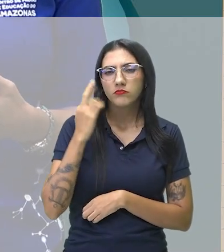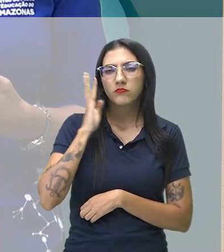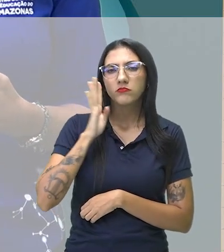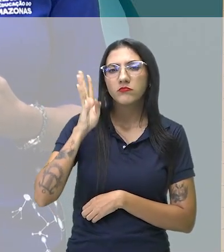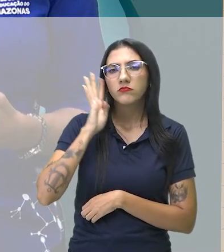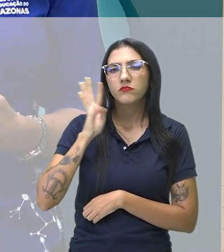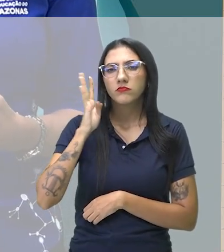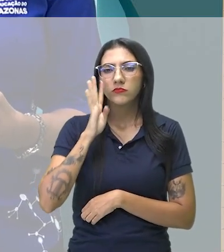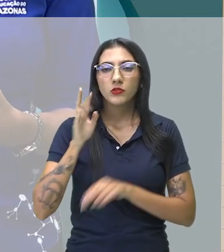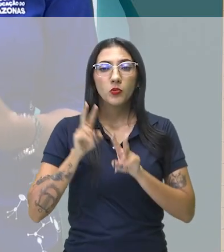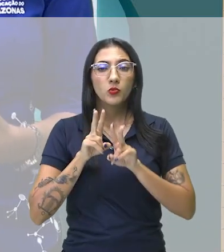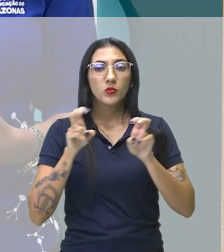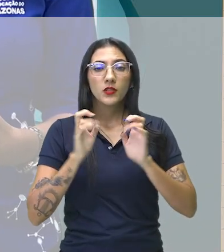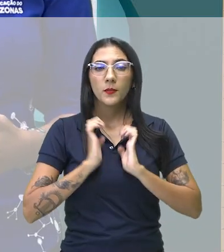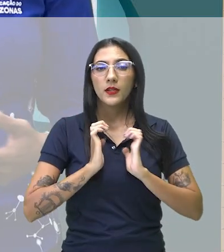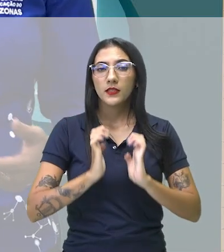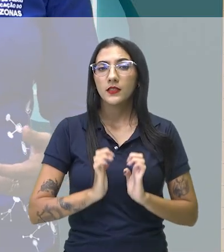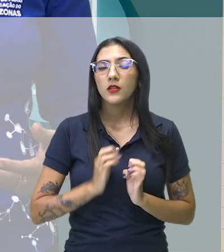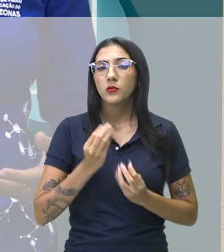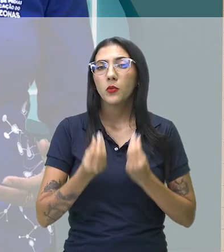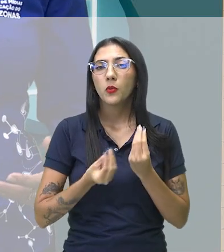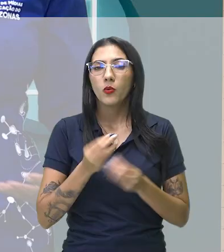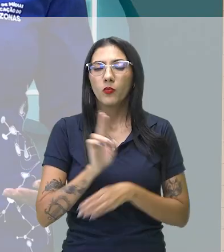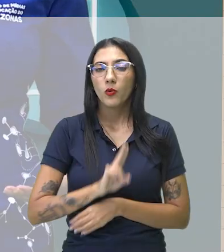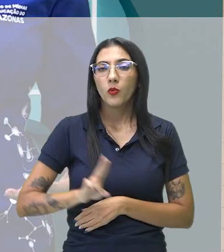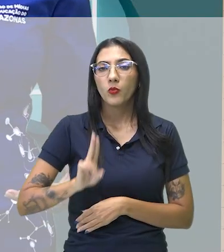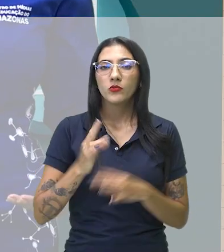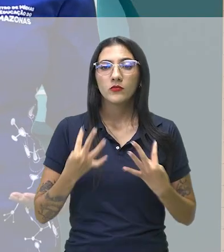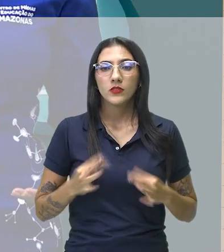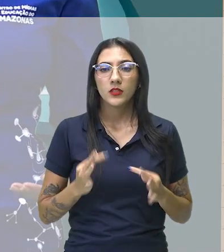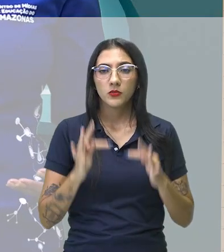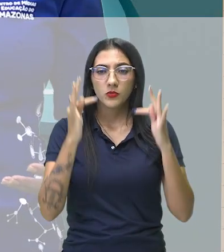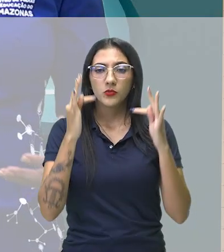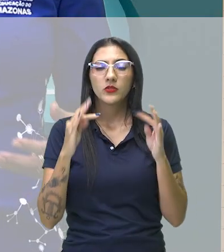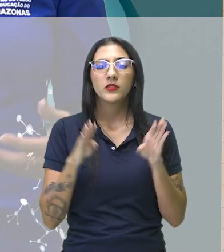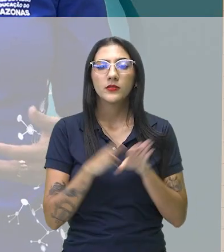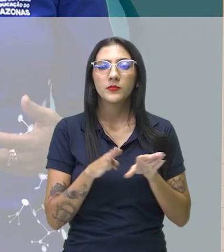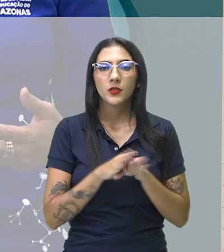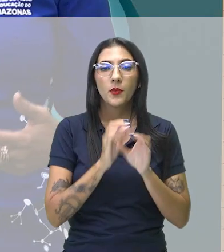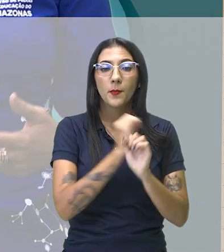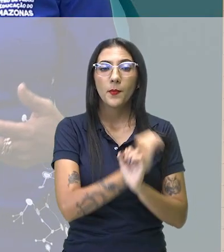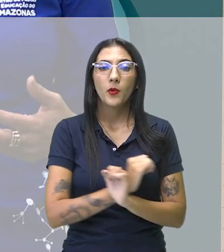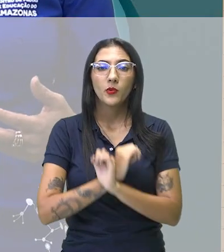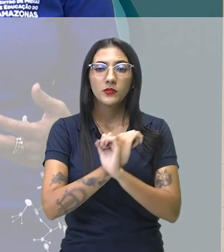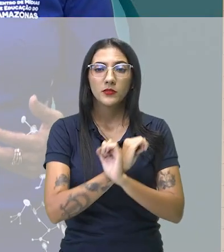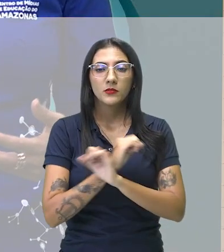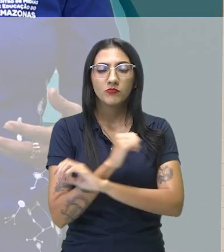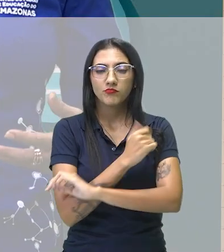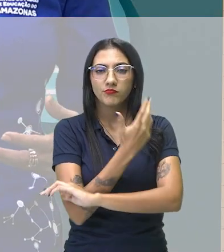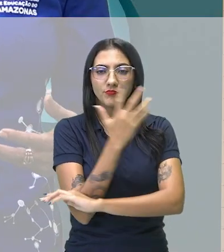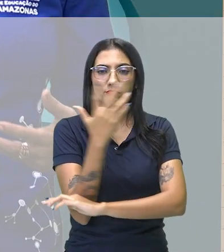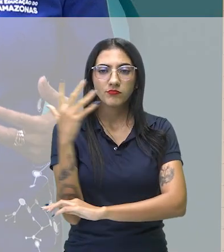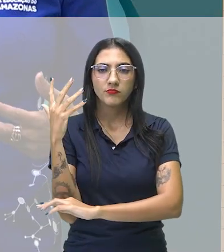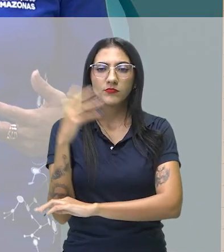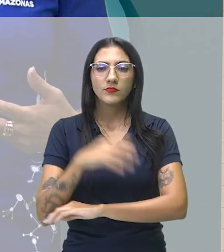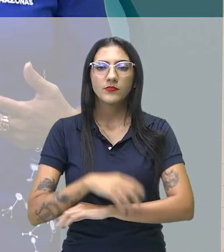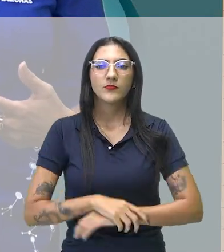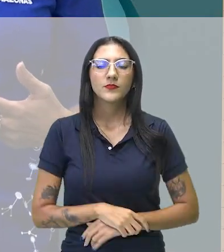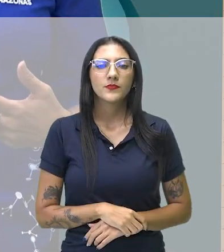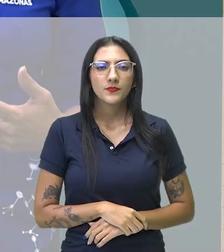reflexões sobre dilemas éticos, como o uso de tecnologia ou a proteção